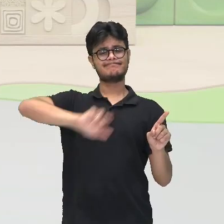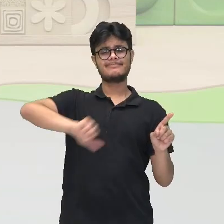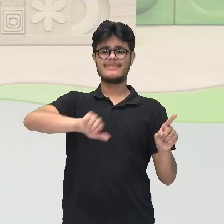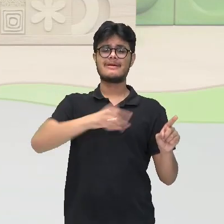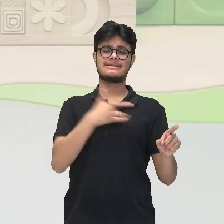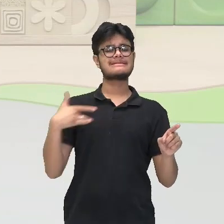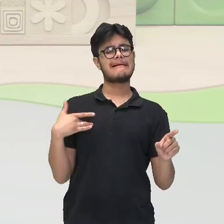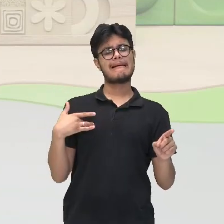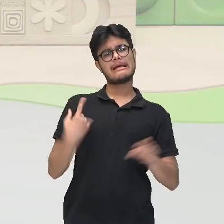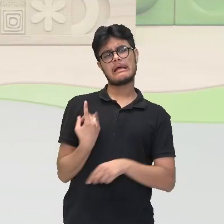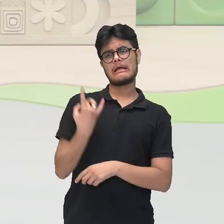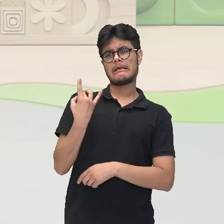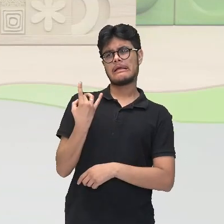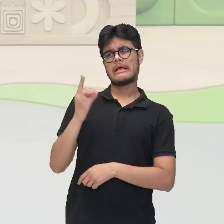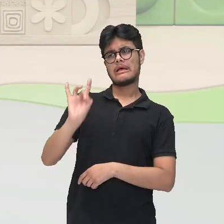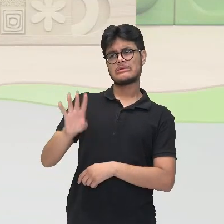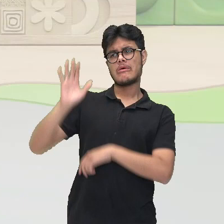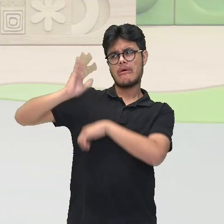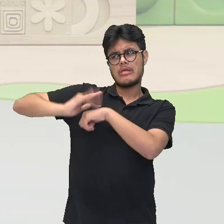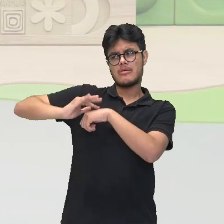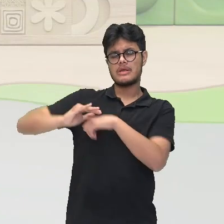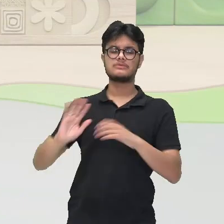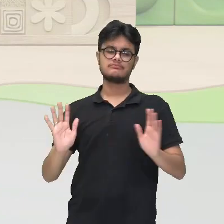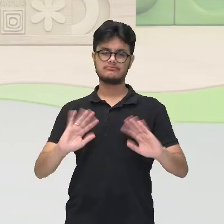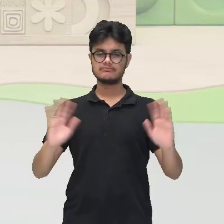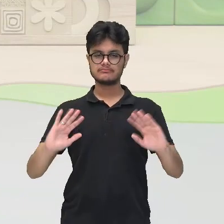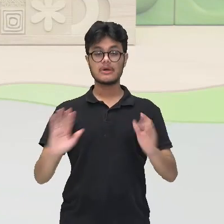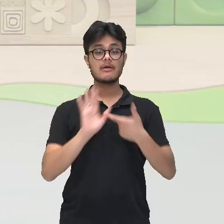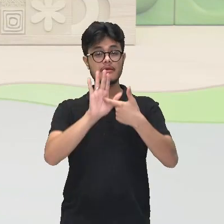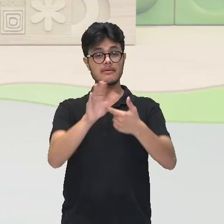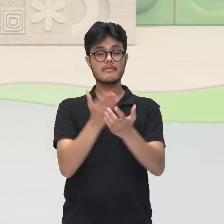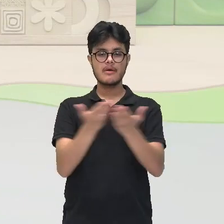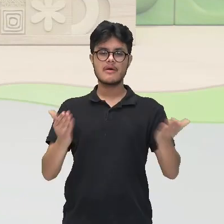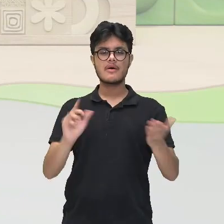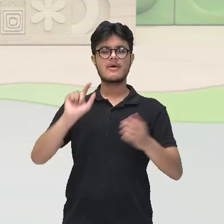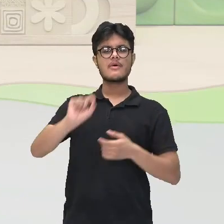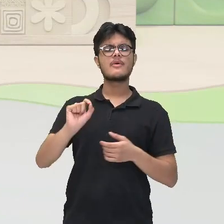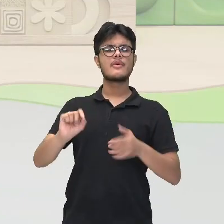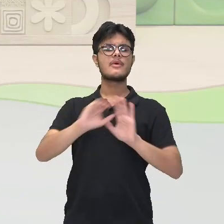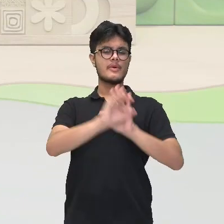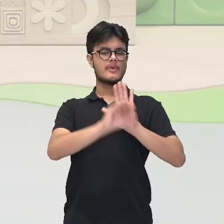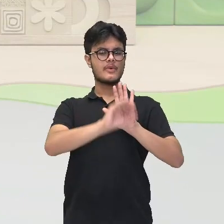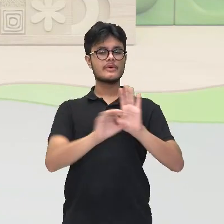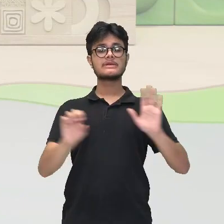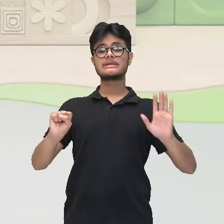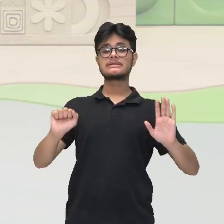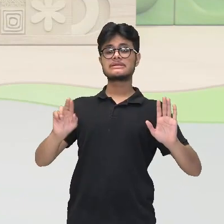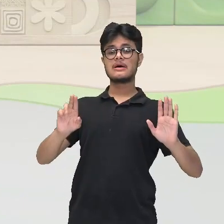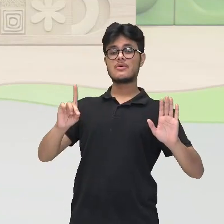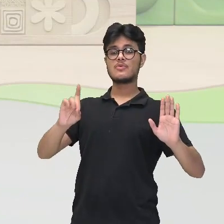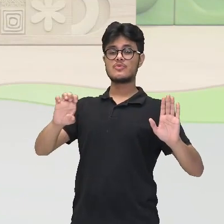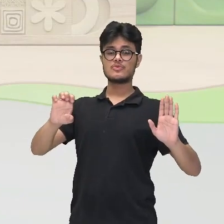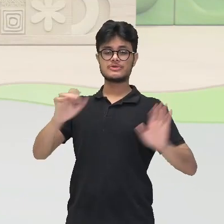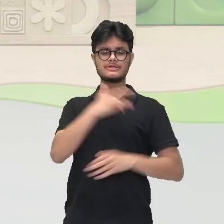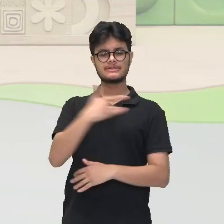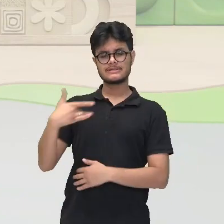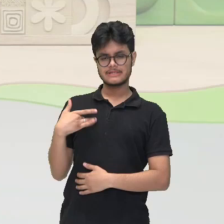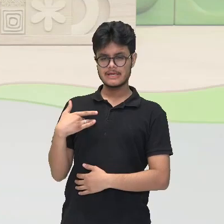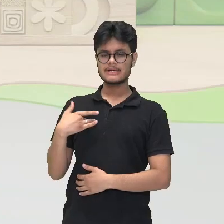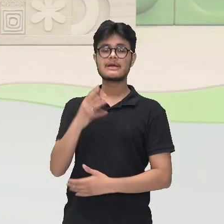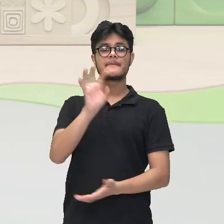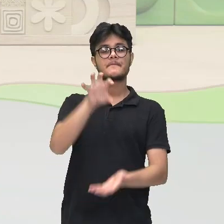E é por isso que nesse início de aula eu já vou apresentar para vocês o conceito de saúde que é dado